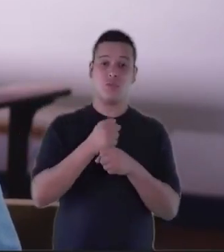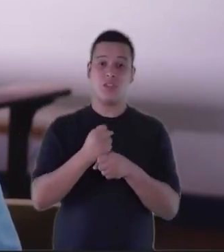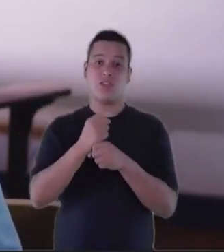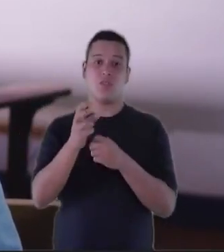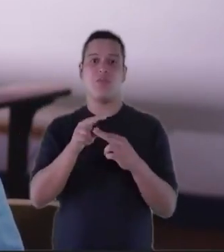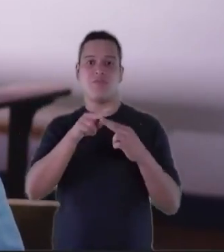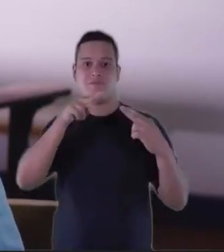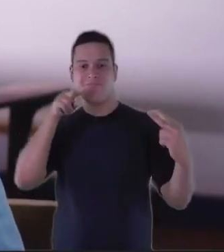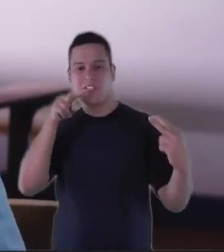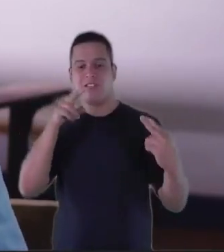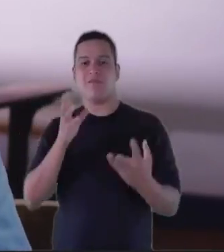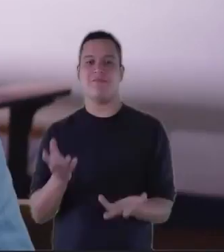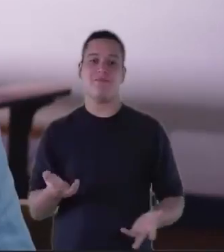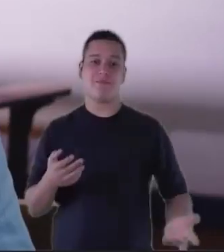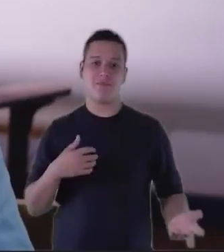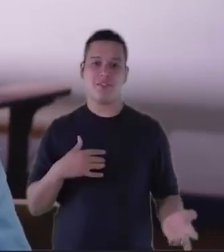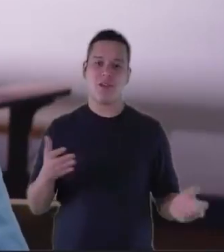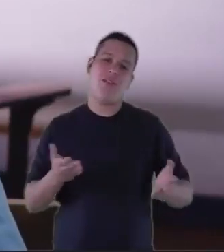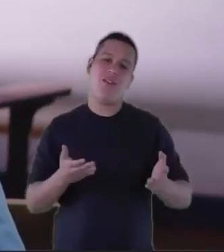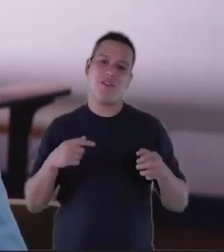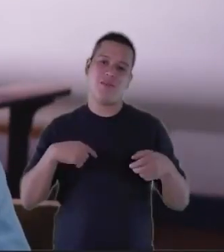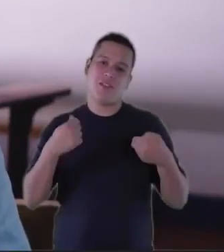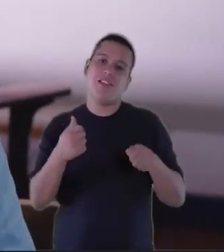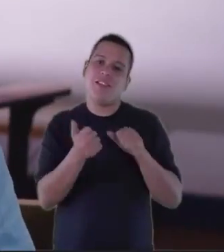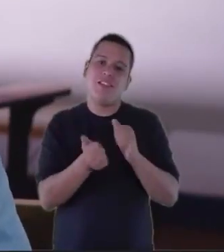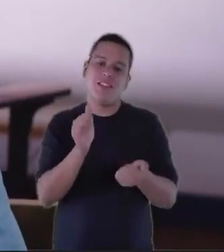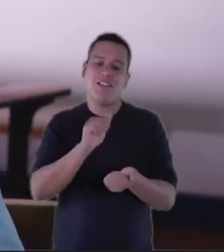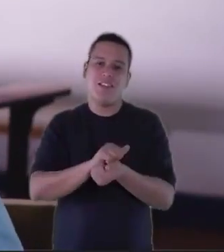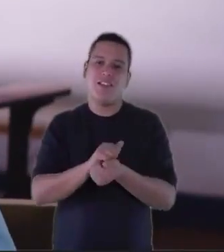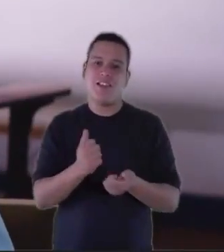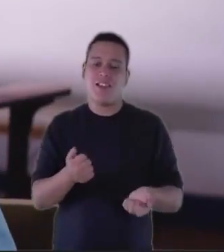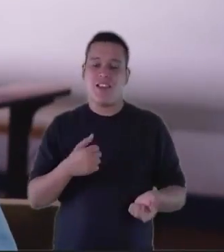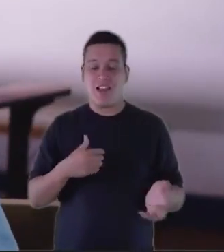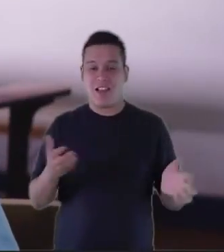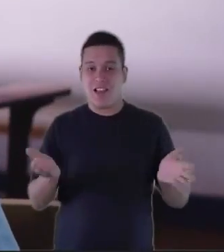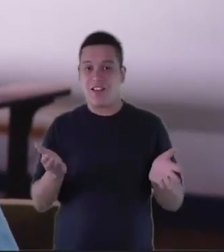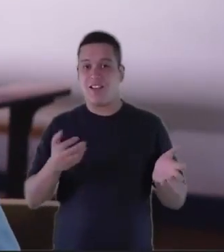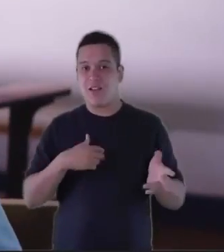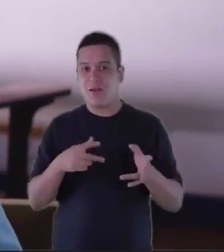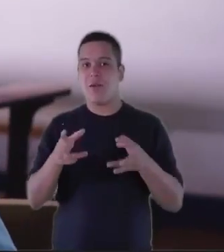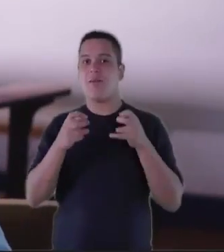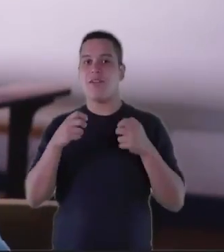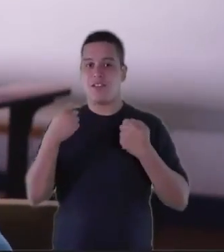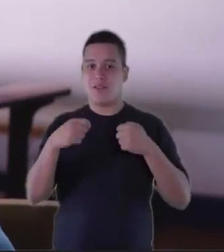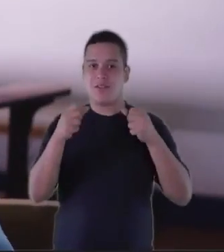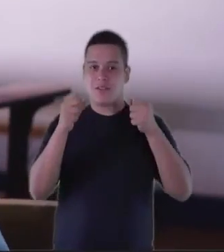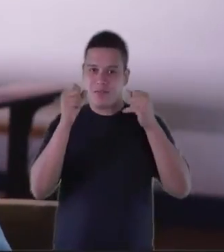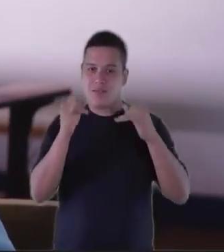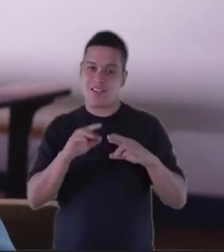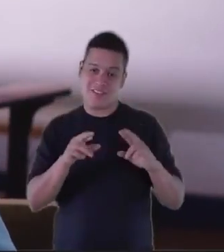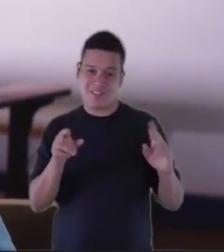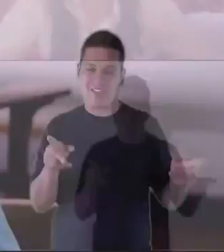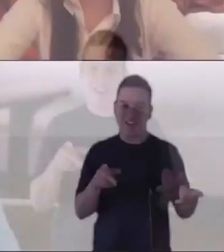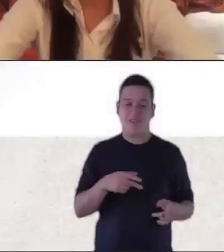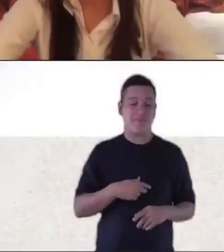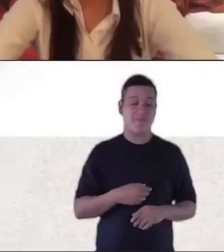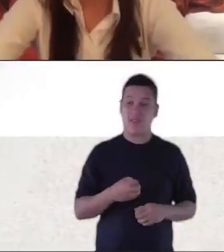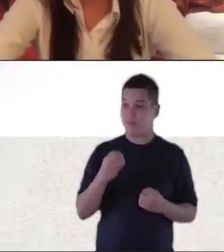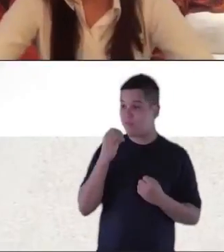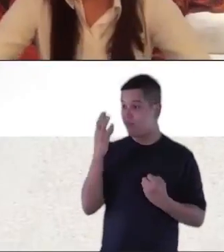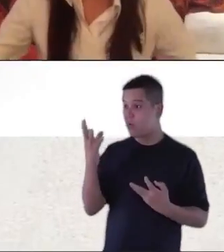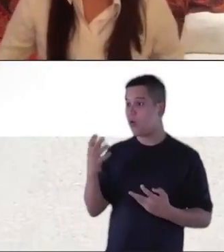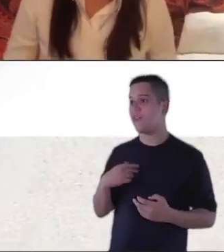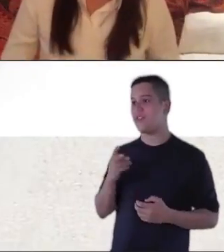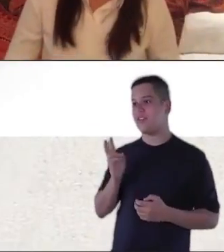que começar a fazer. Agora que me deu essa sacada aqui na hora de falar, né? Esse Mas que mundo que legal que nos você está conseguindo fazer